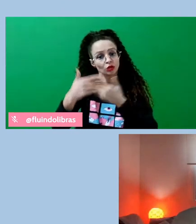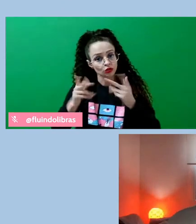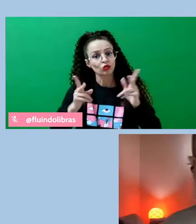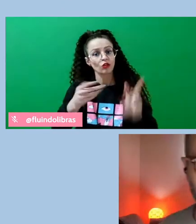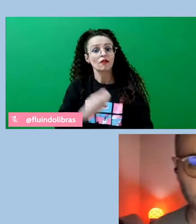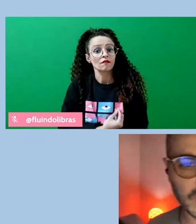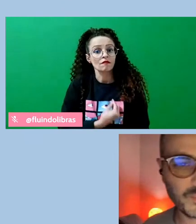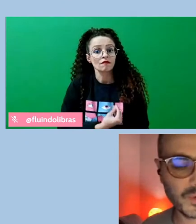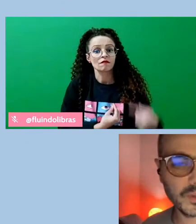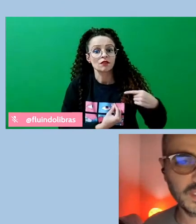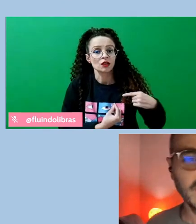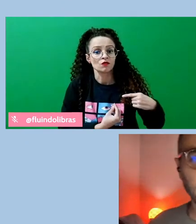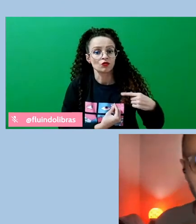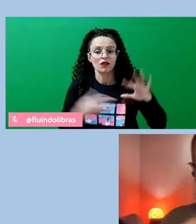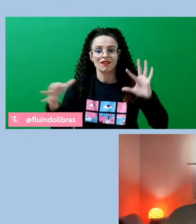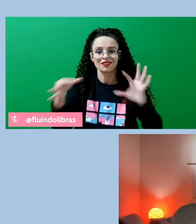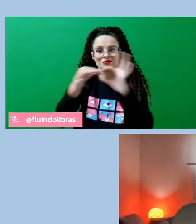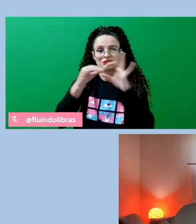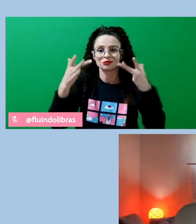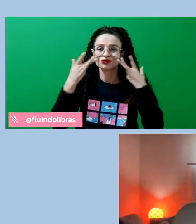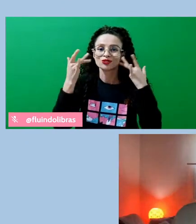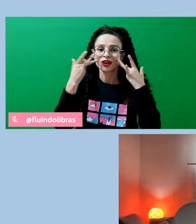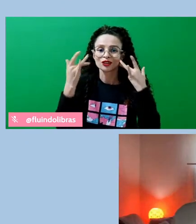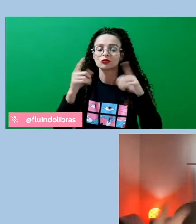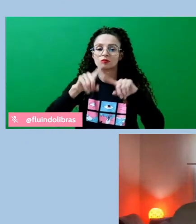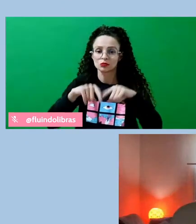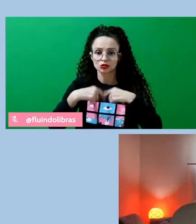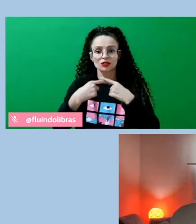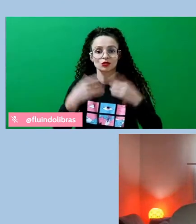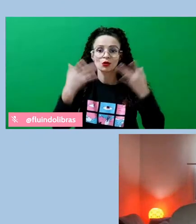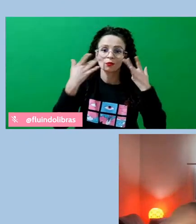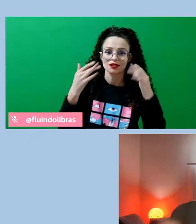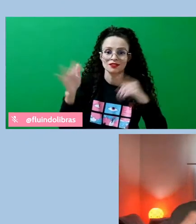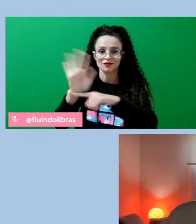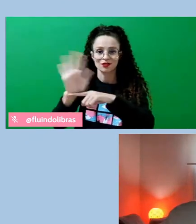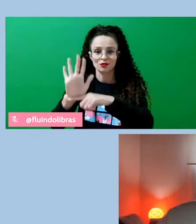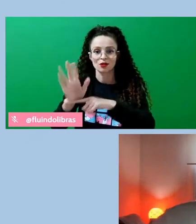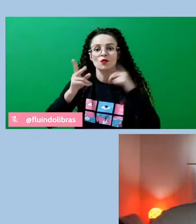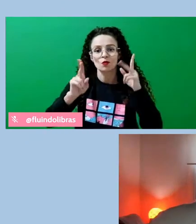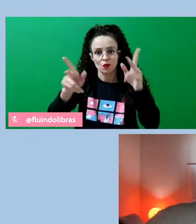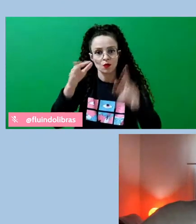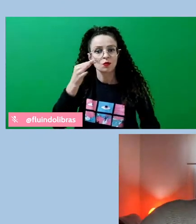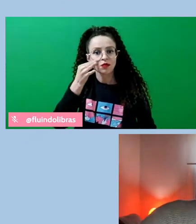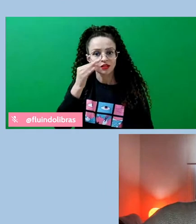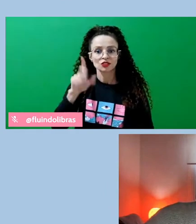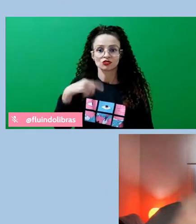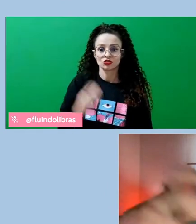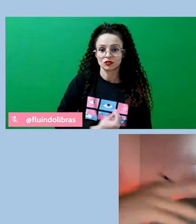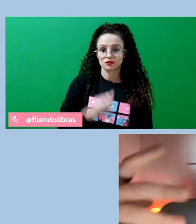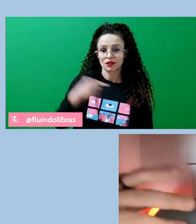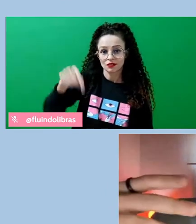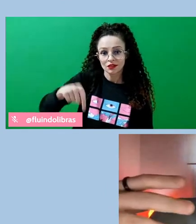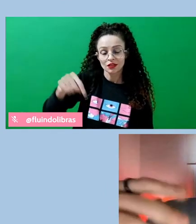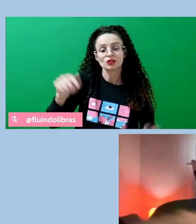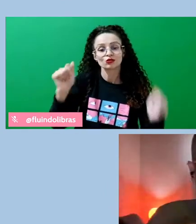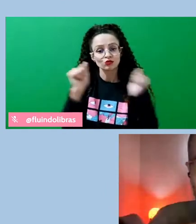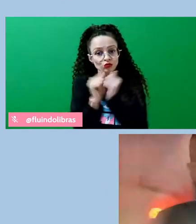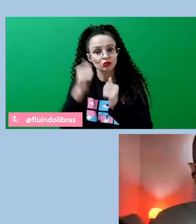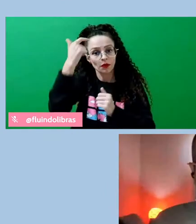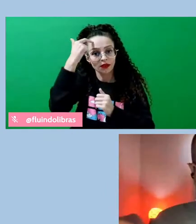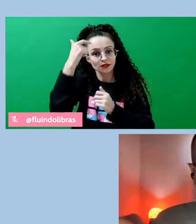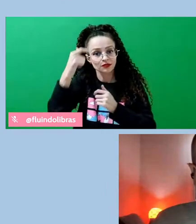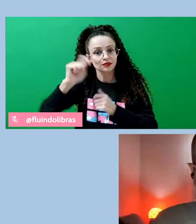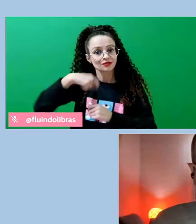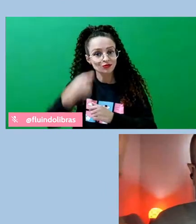Isso que aproxima do teatro, né? Por isso que é uma peça-filme também, porque ele se mantém no presente. A gente está aqui junto, pensando sobre. A gente